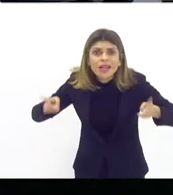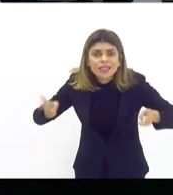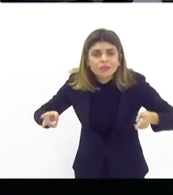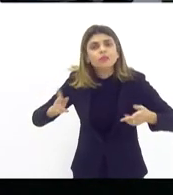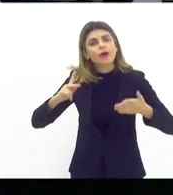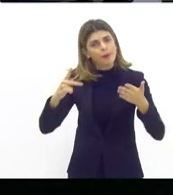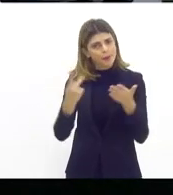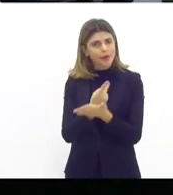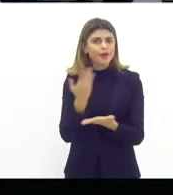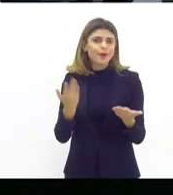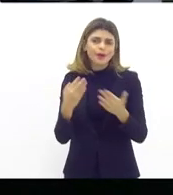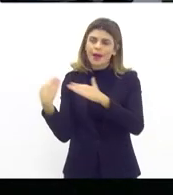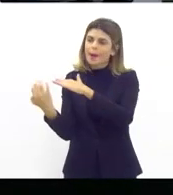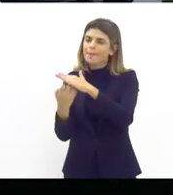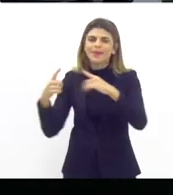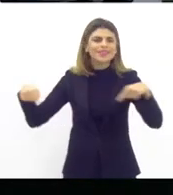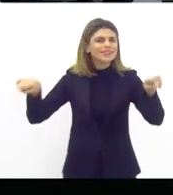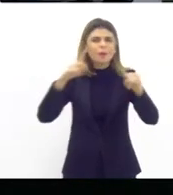isso que acontece hoje.